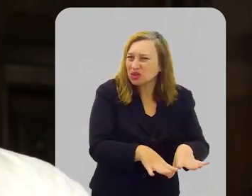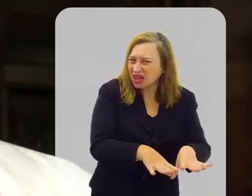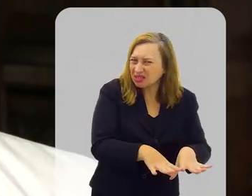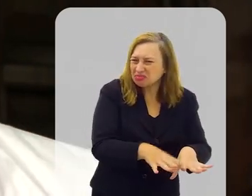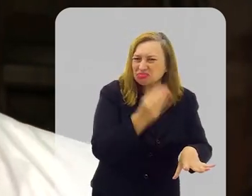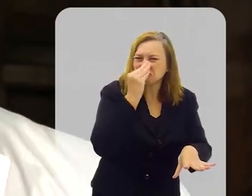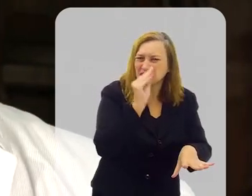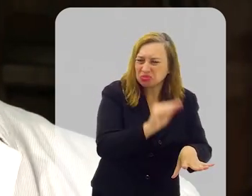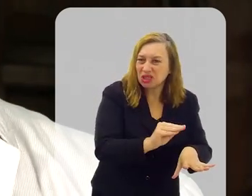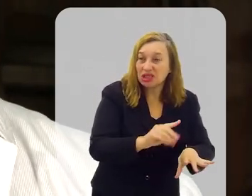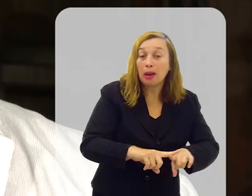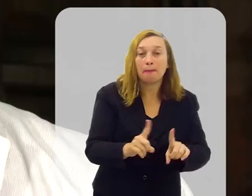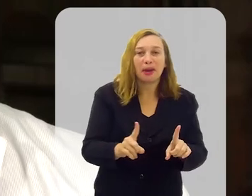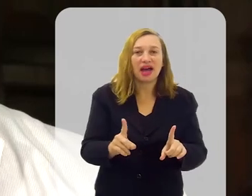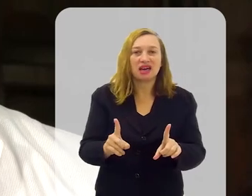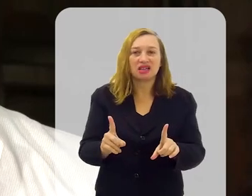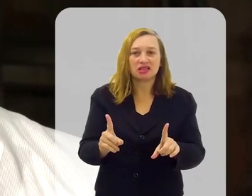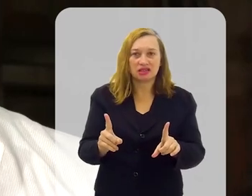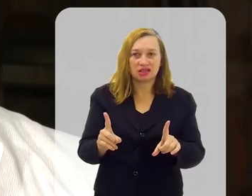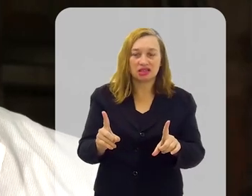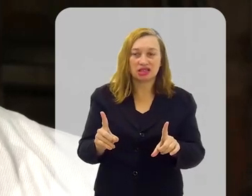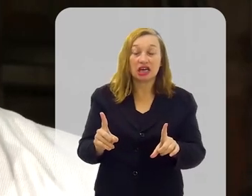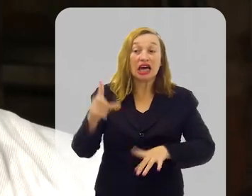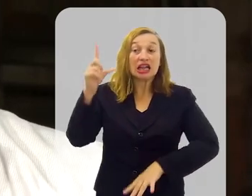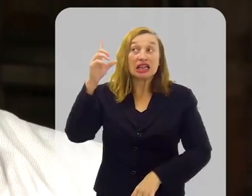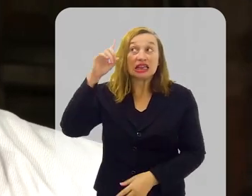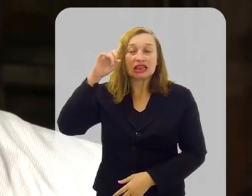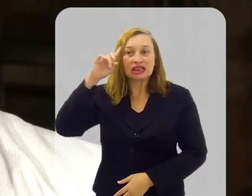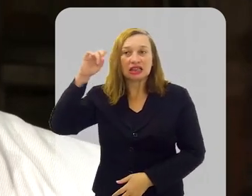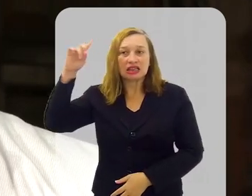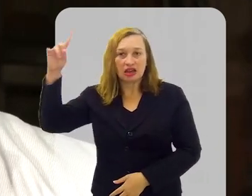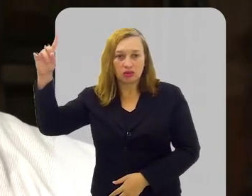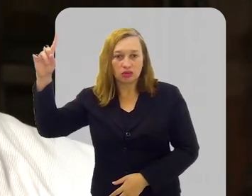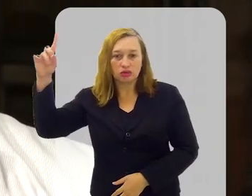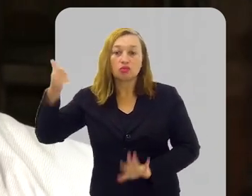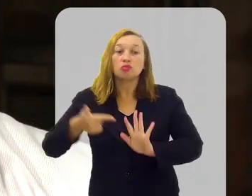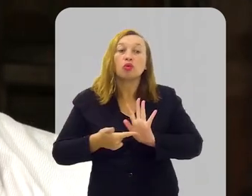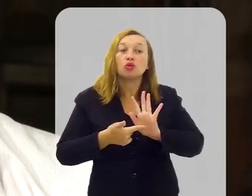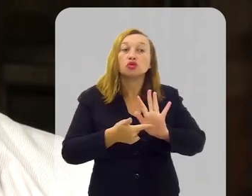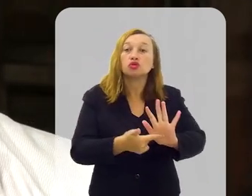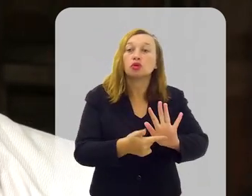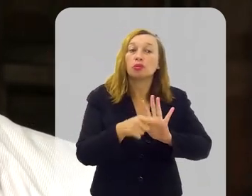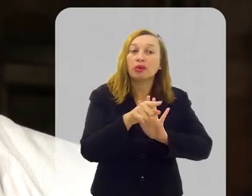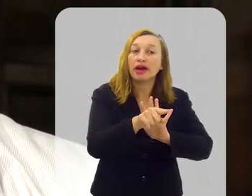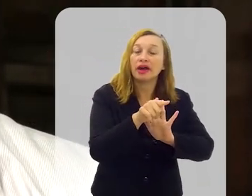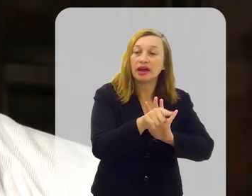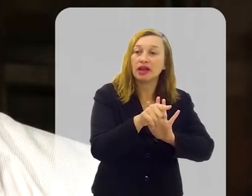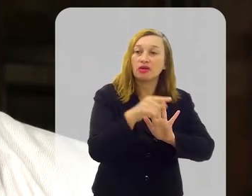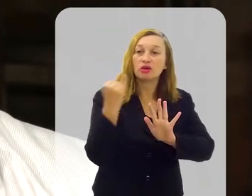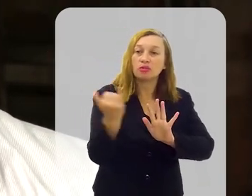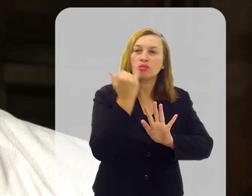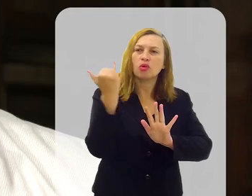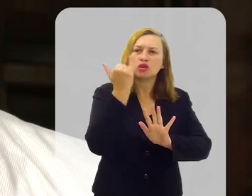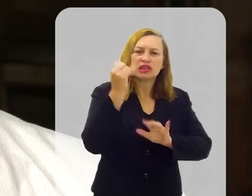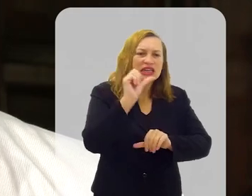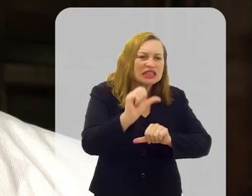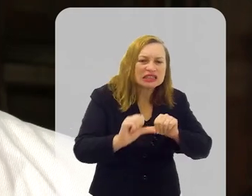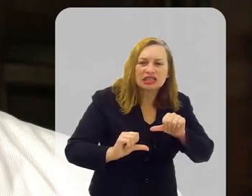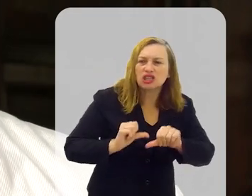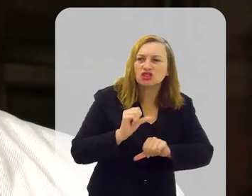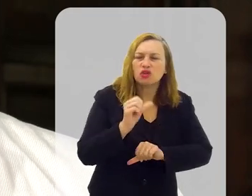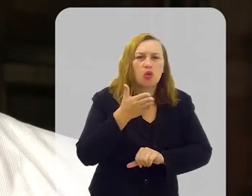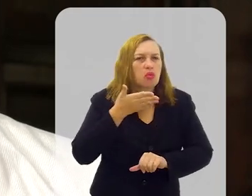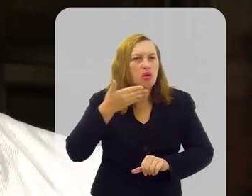jogadinho, jogadinho. Mas o seu talento, Deus fez enxergar. E o